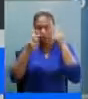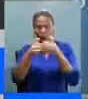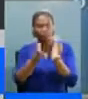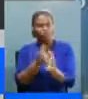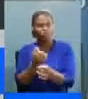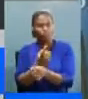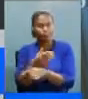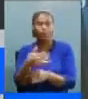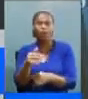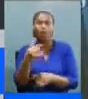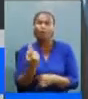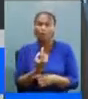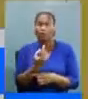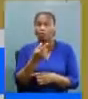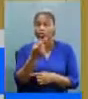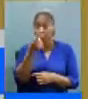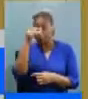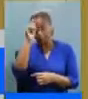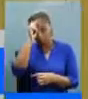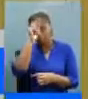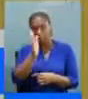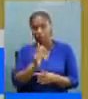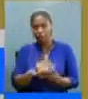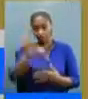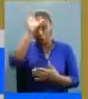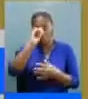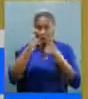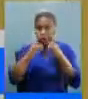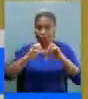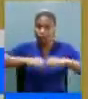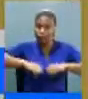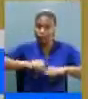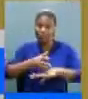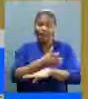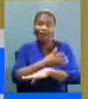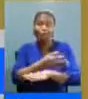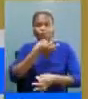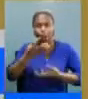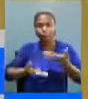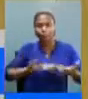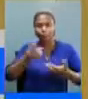esses aspectos serão tidos em devida conta. Governo a procurar consensos